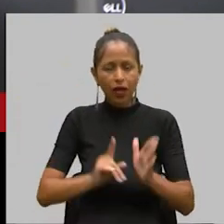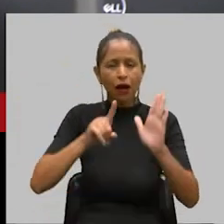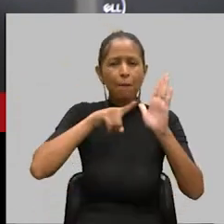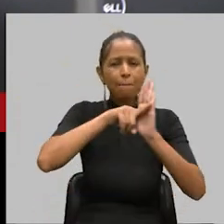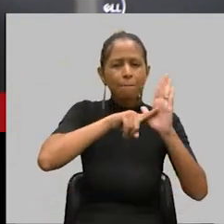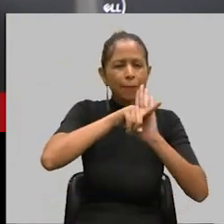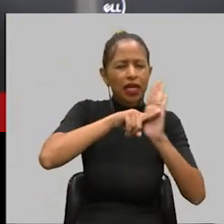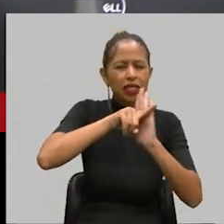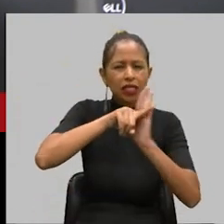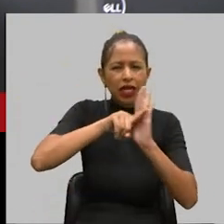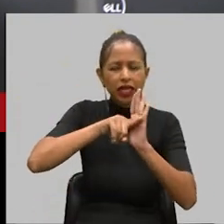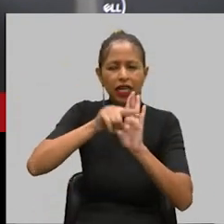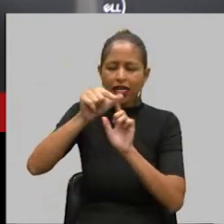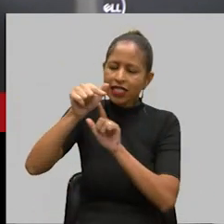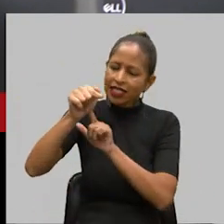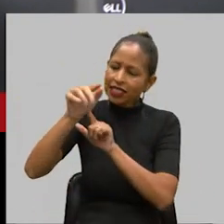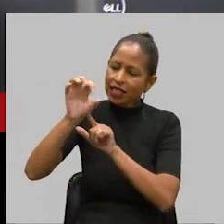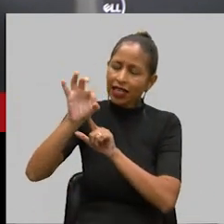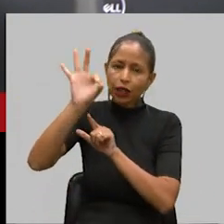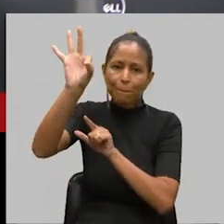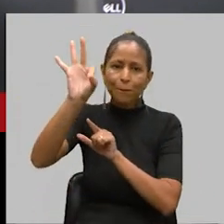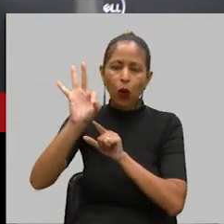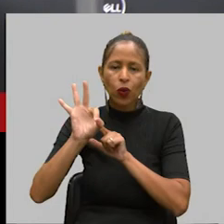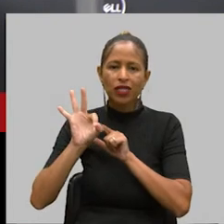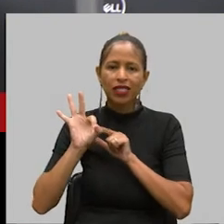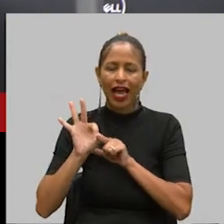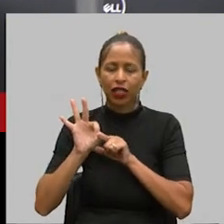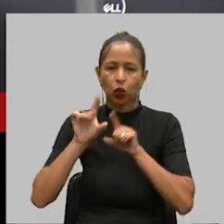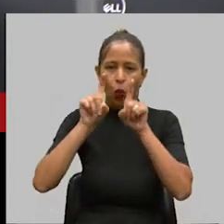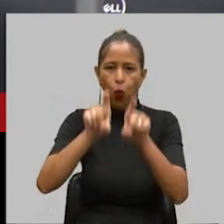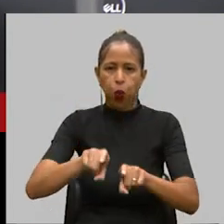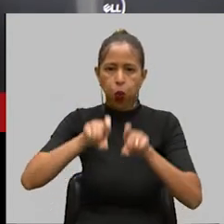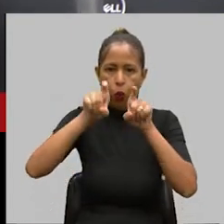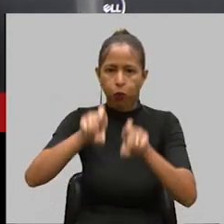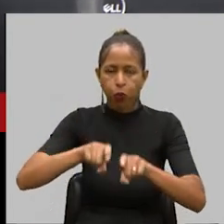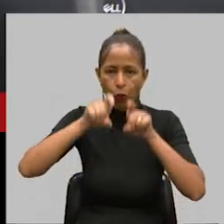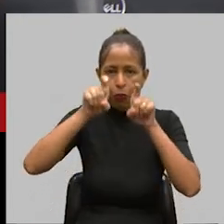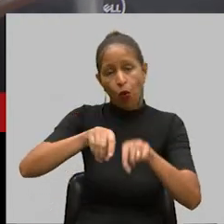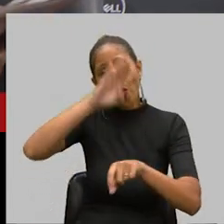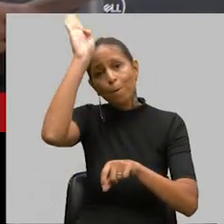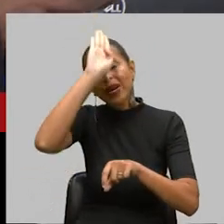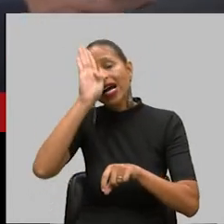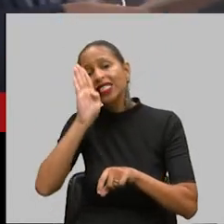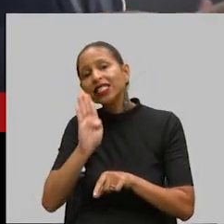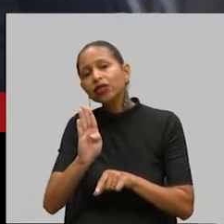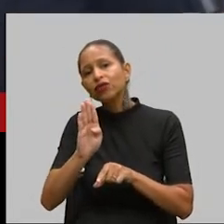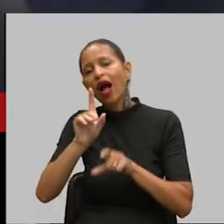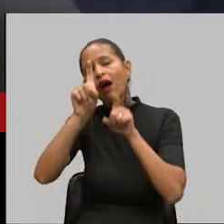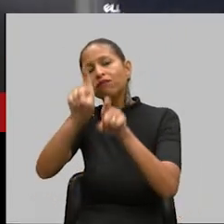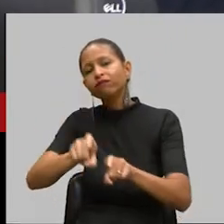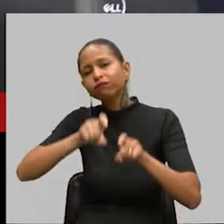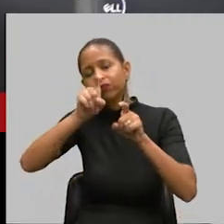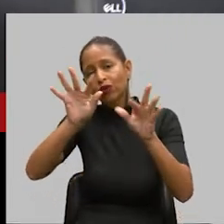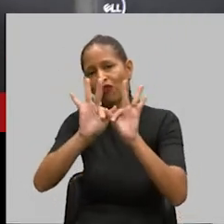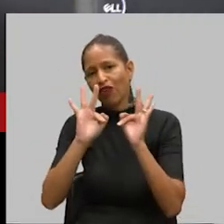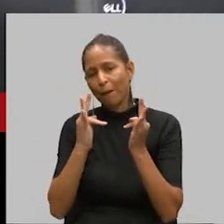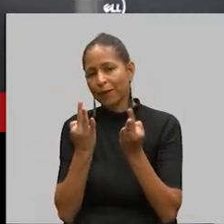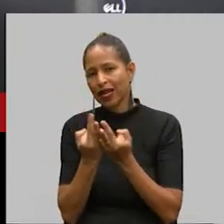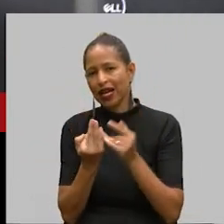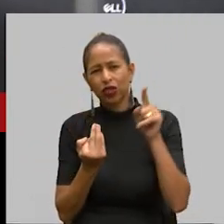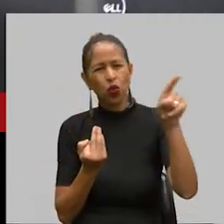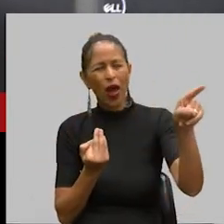temos é em torno de 70% do que é produzido no Brasil vem da Agricultura Familiar não vem do